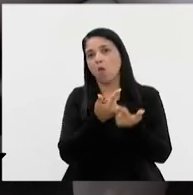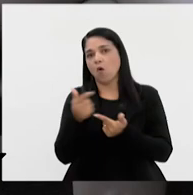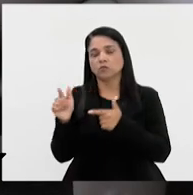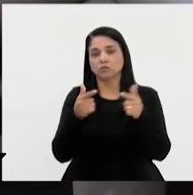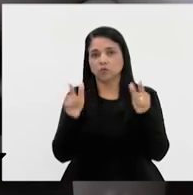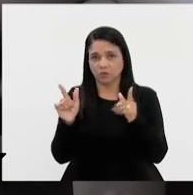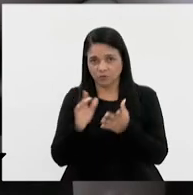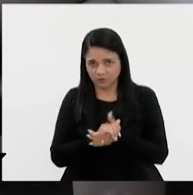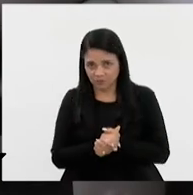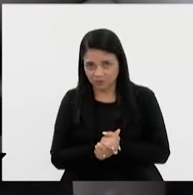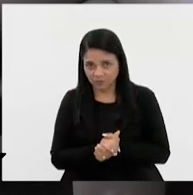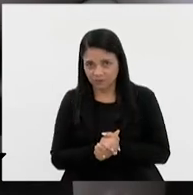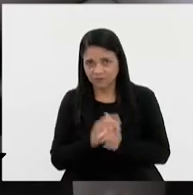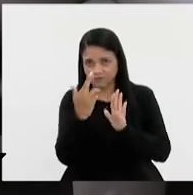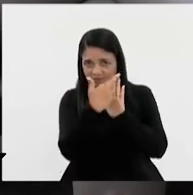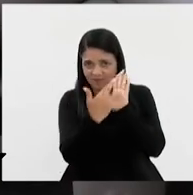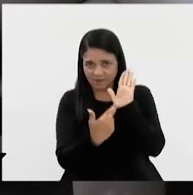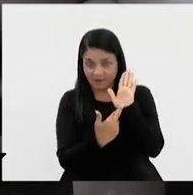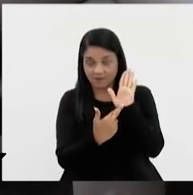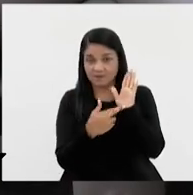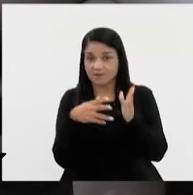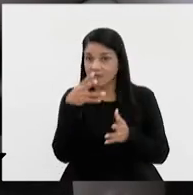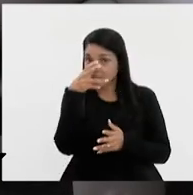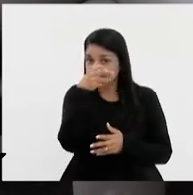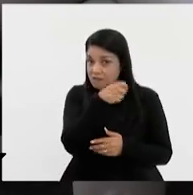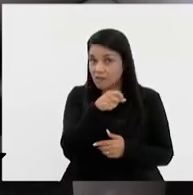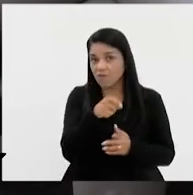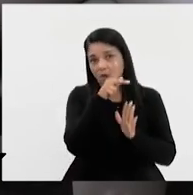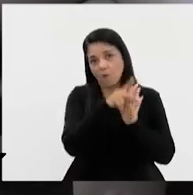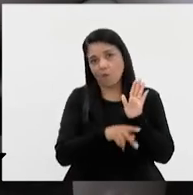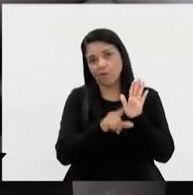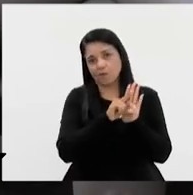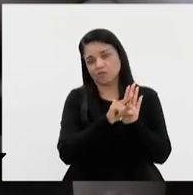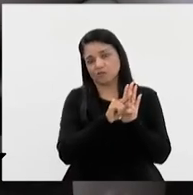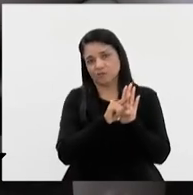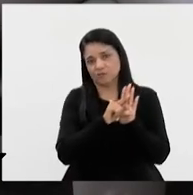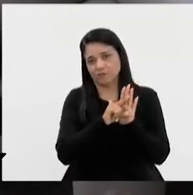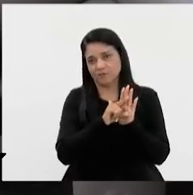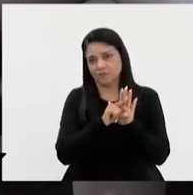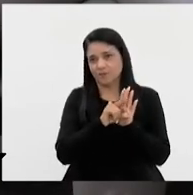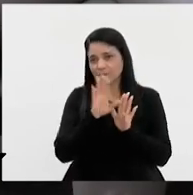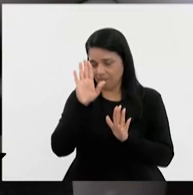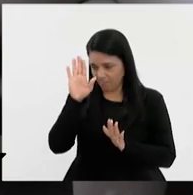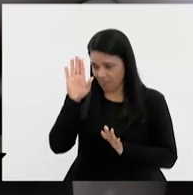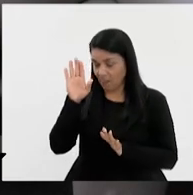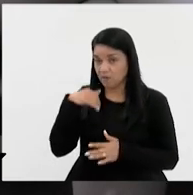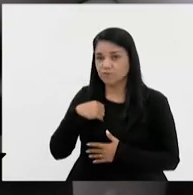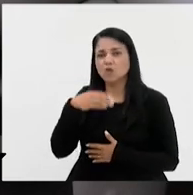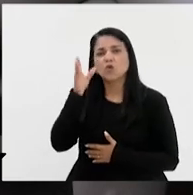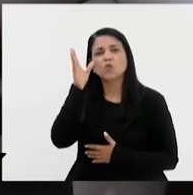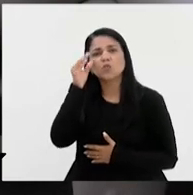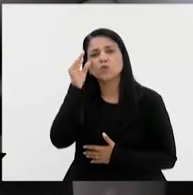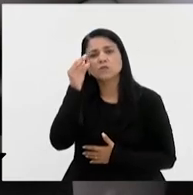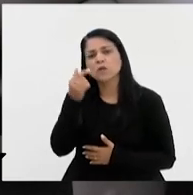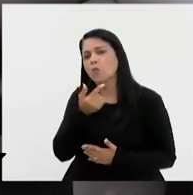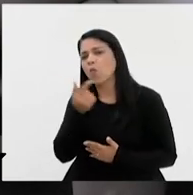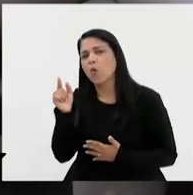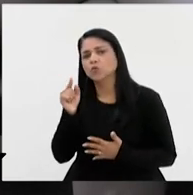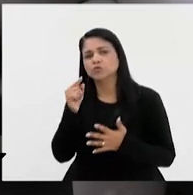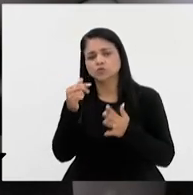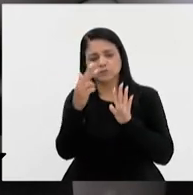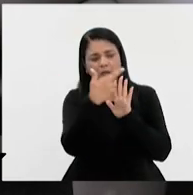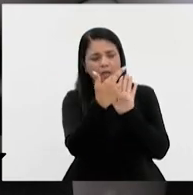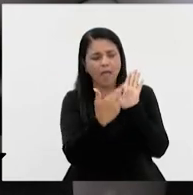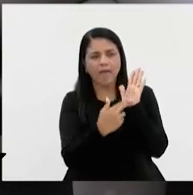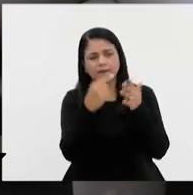o oposto disso. É salvar o projeto para que ele... Simplesmente deputado não Flávio, efeito só prático. Só para ter uma questão de curiosidade, quais seriam os outros, além da questão